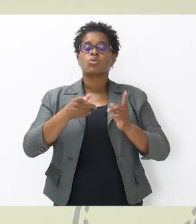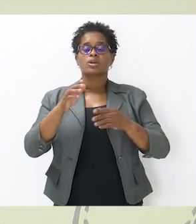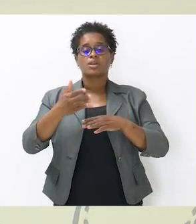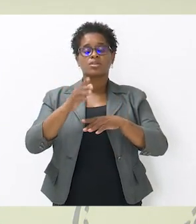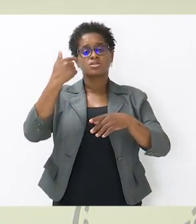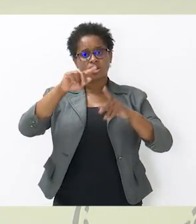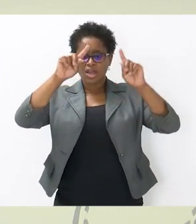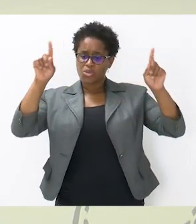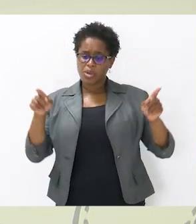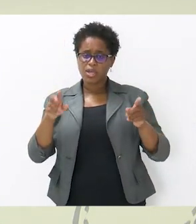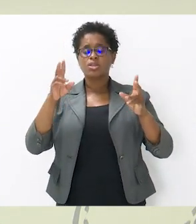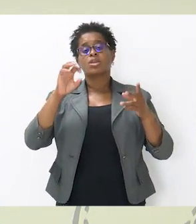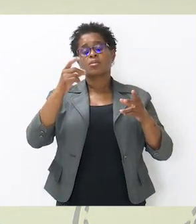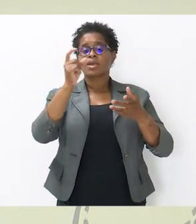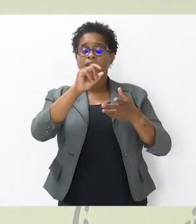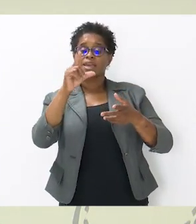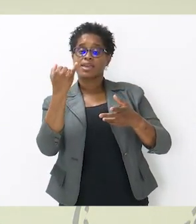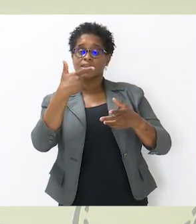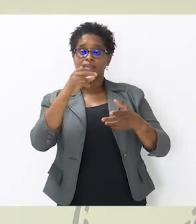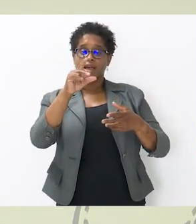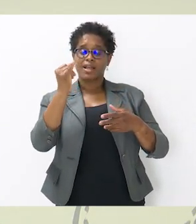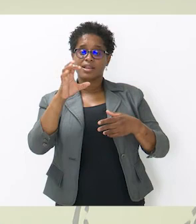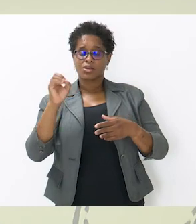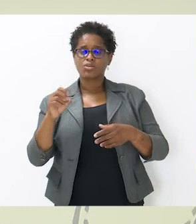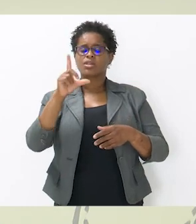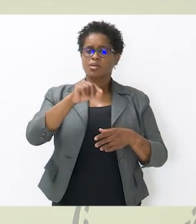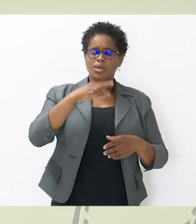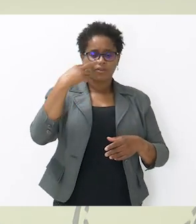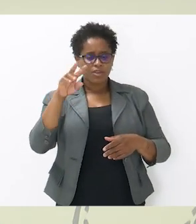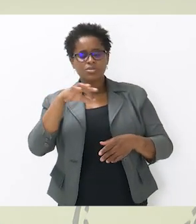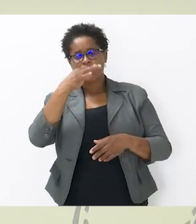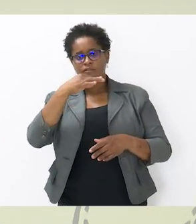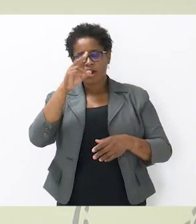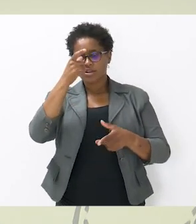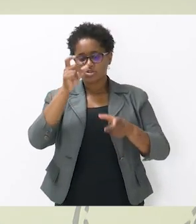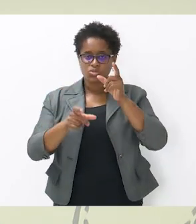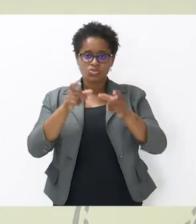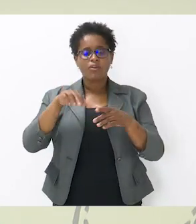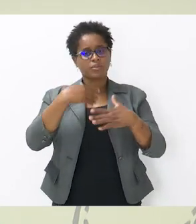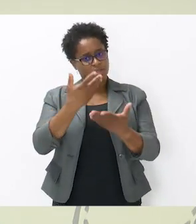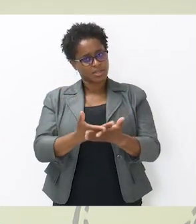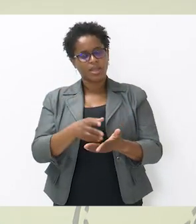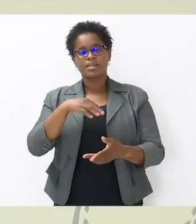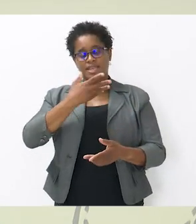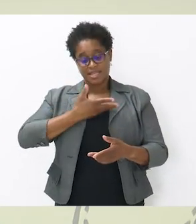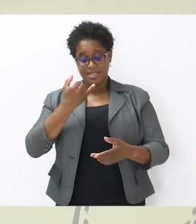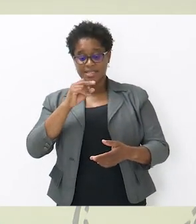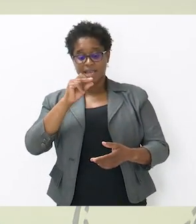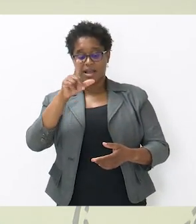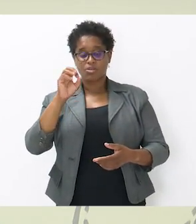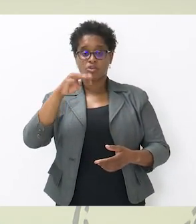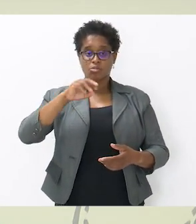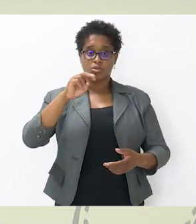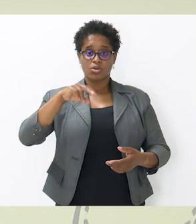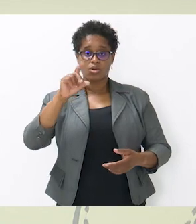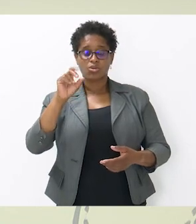entre parênteses e em itálico. E ainda vimos que as falas das personagens são apresentadas em diálogo, monólogo ou